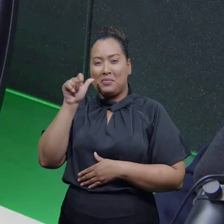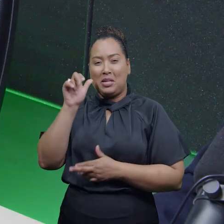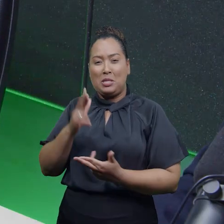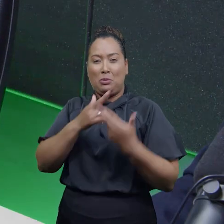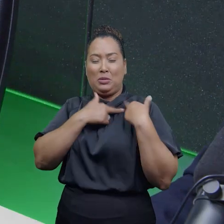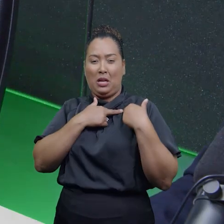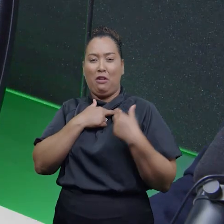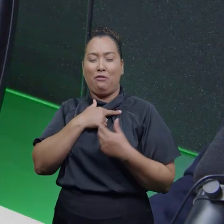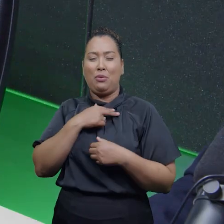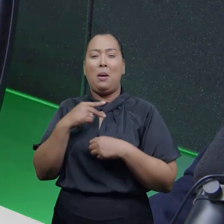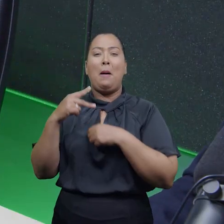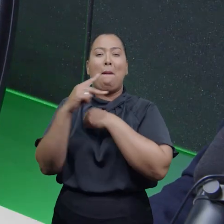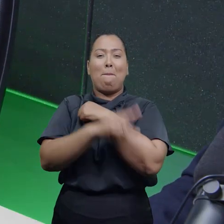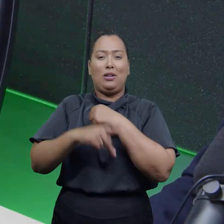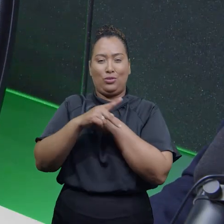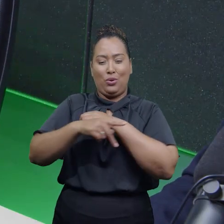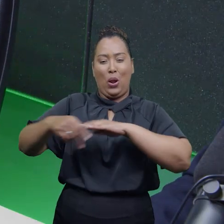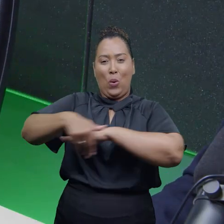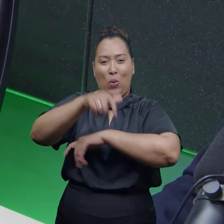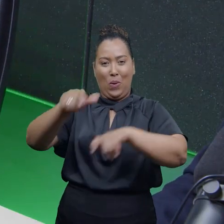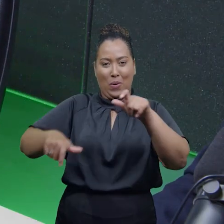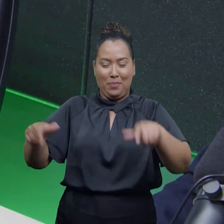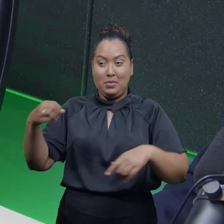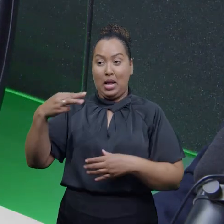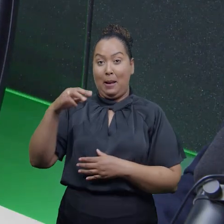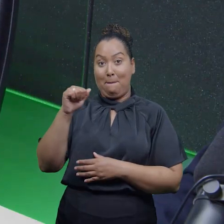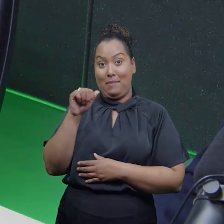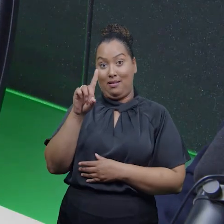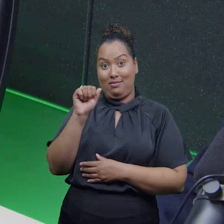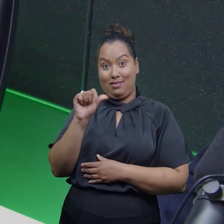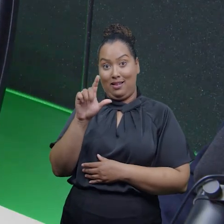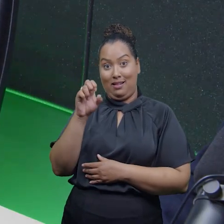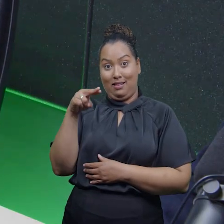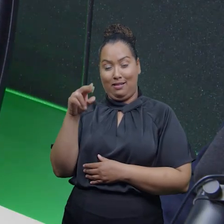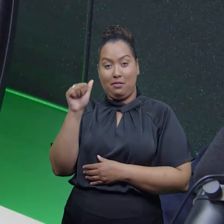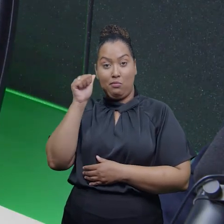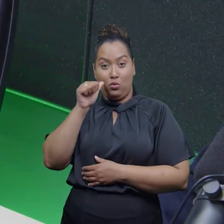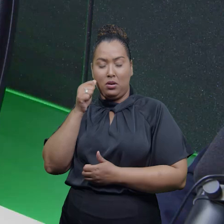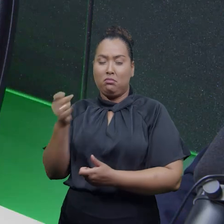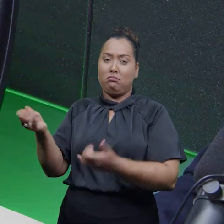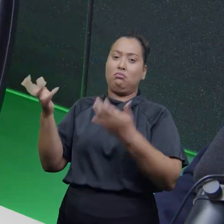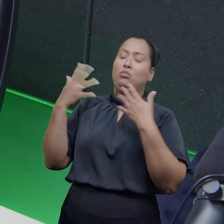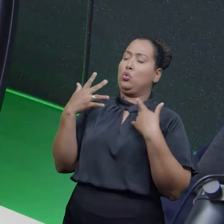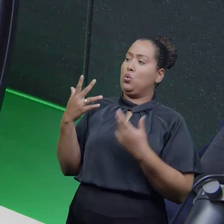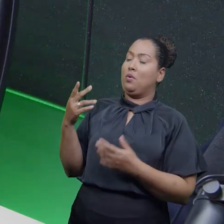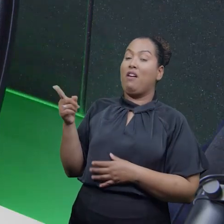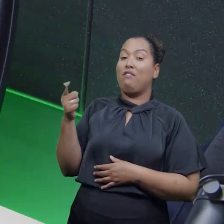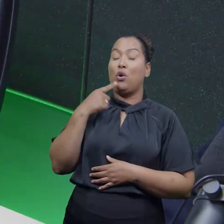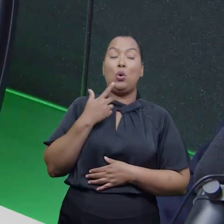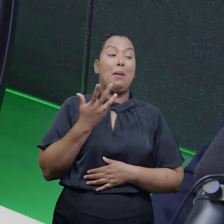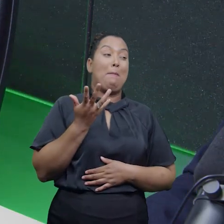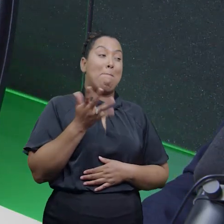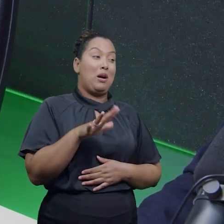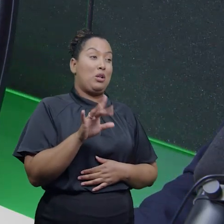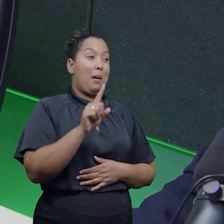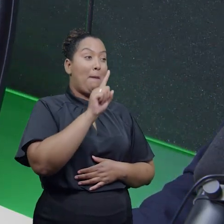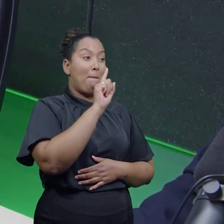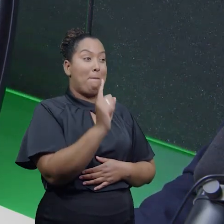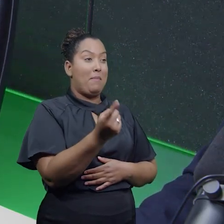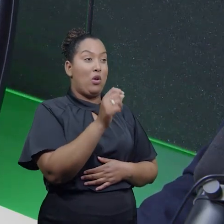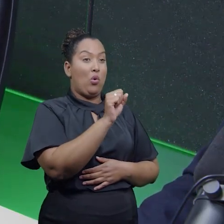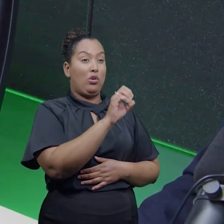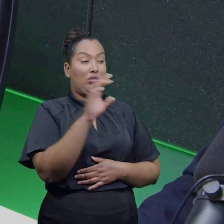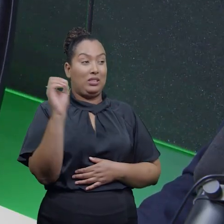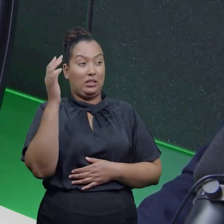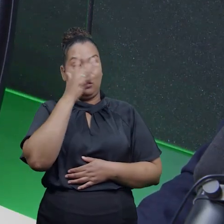da Pastoral da Rua, né, que a Madalena, que trouxe uma informação aí que, assim, estima-se em